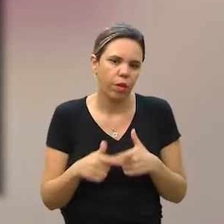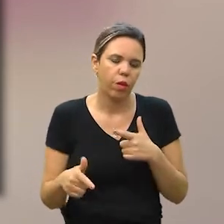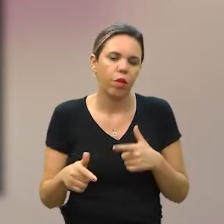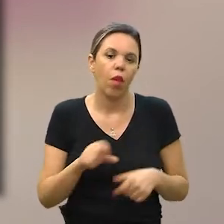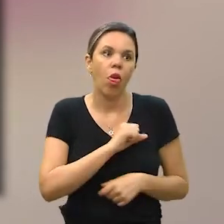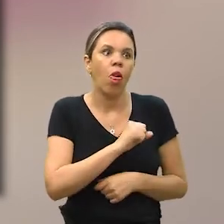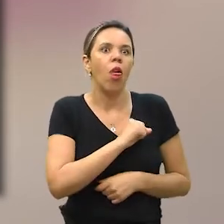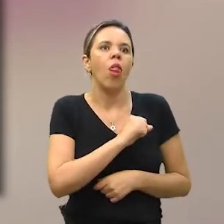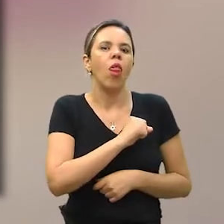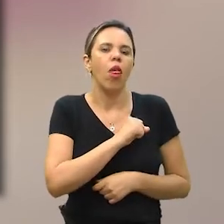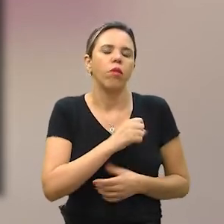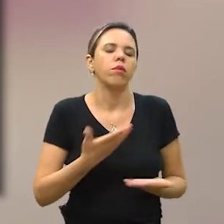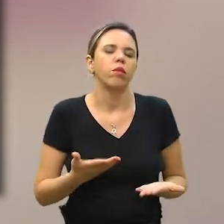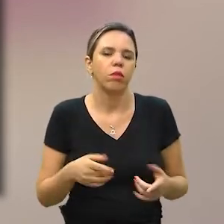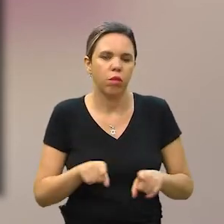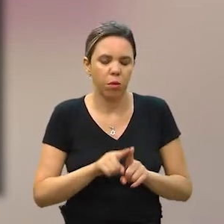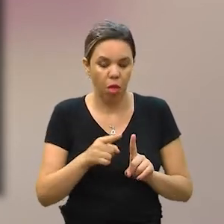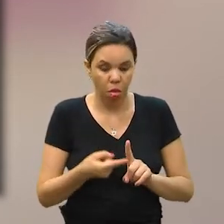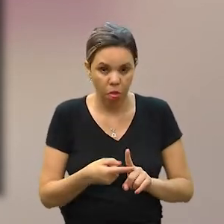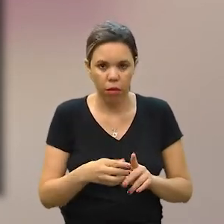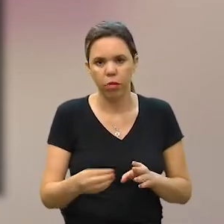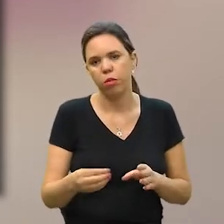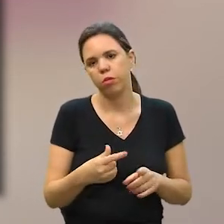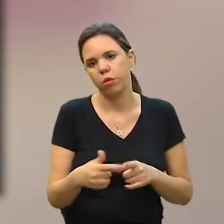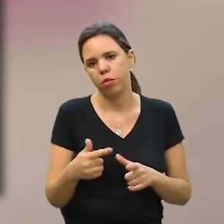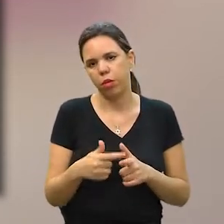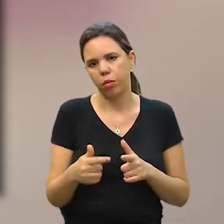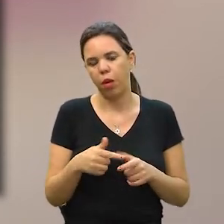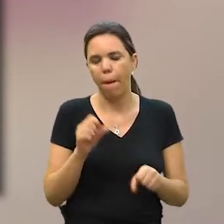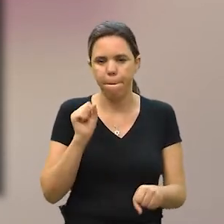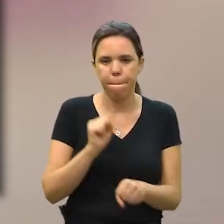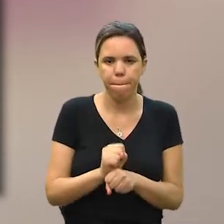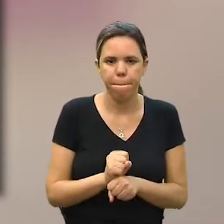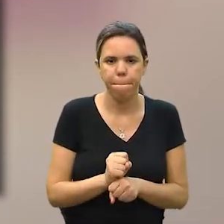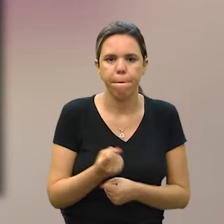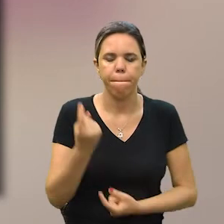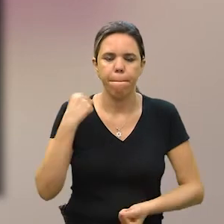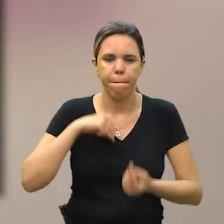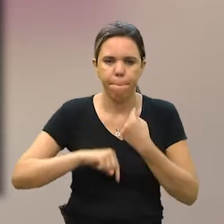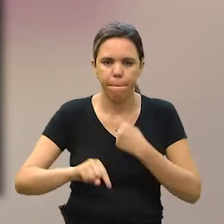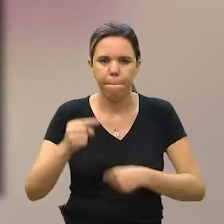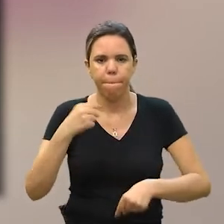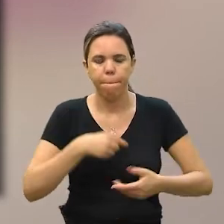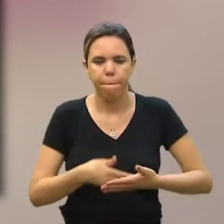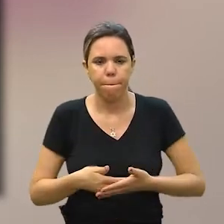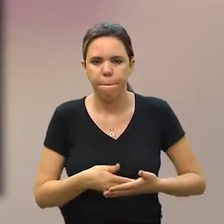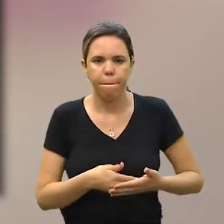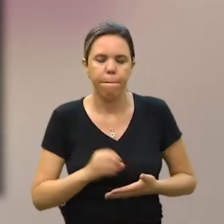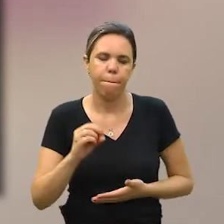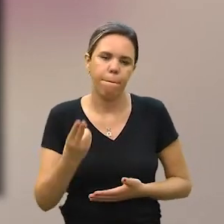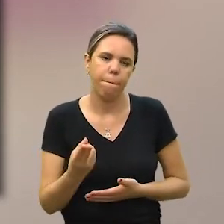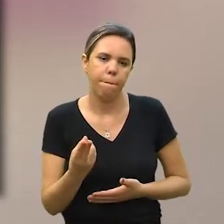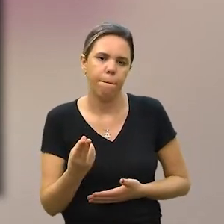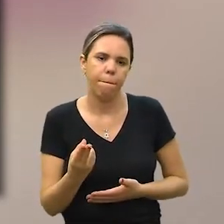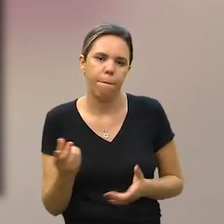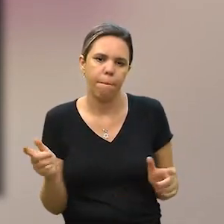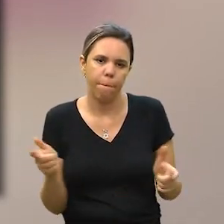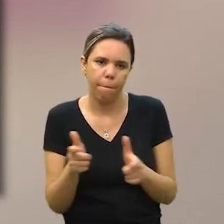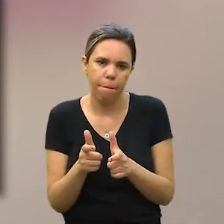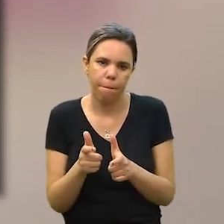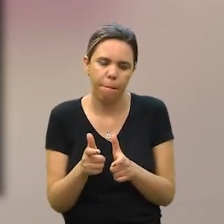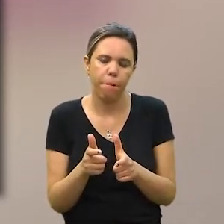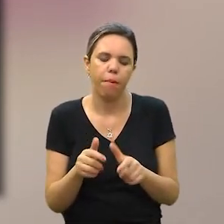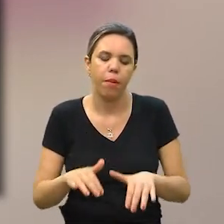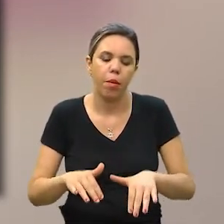esses infartos da placenta, que vai interromper a circulação do bebê e levar ou a uma diminuição